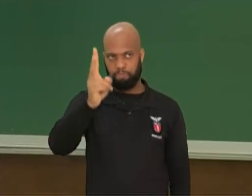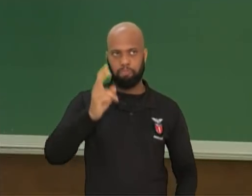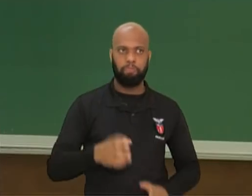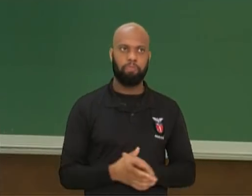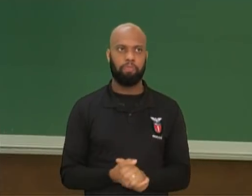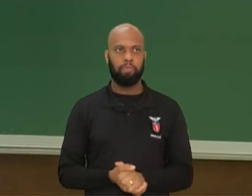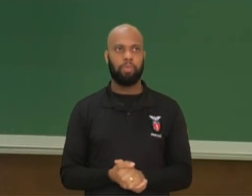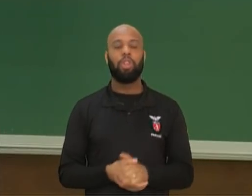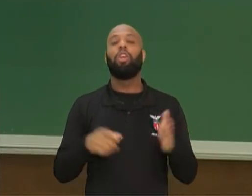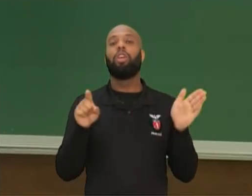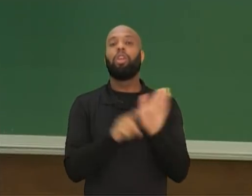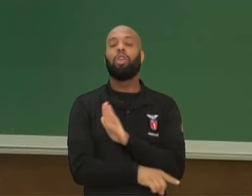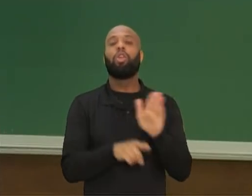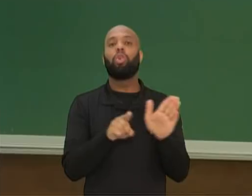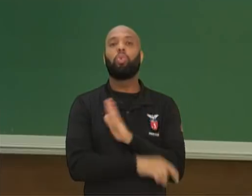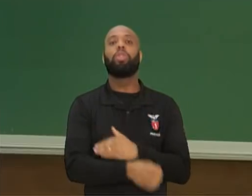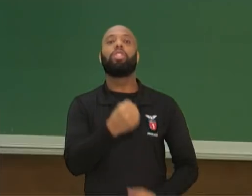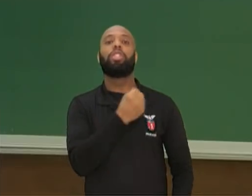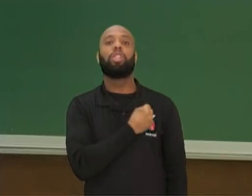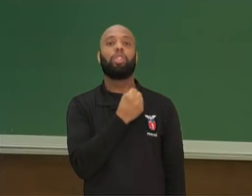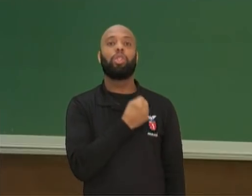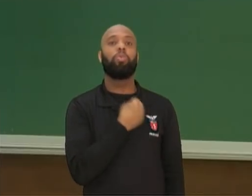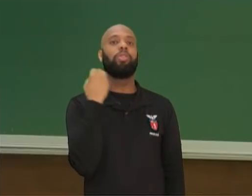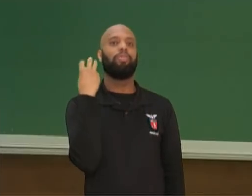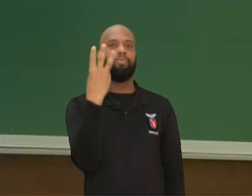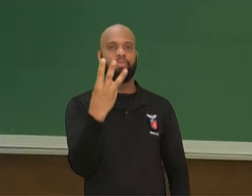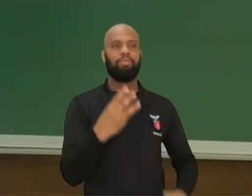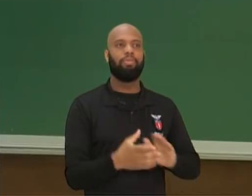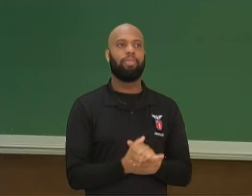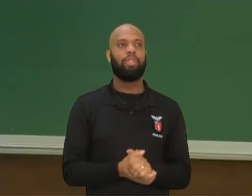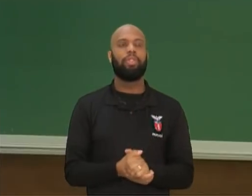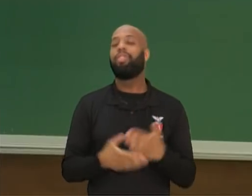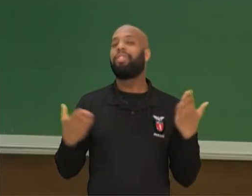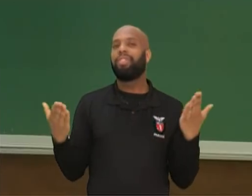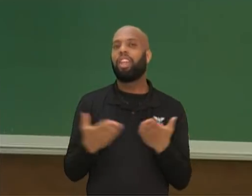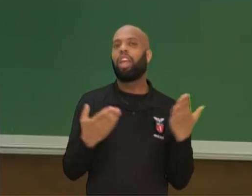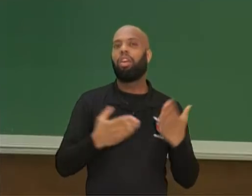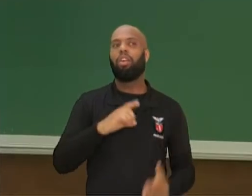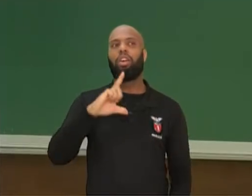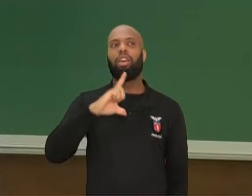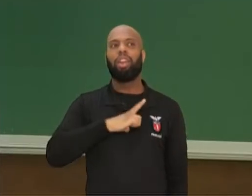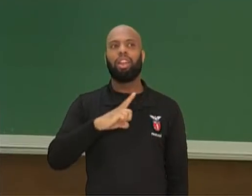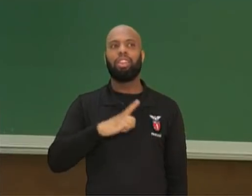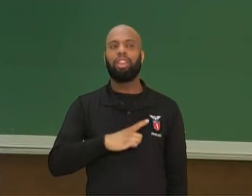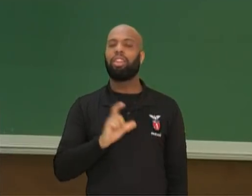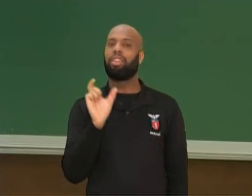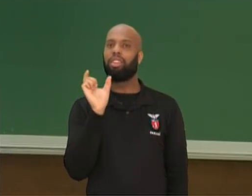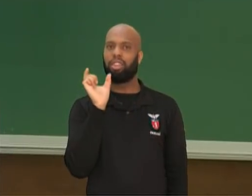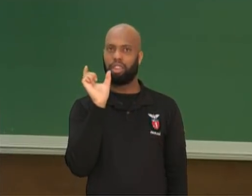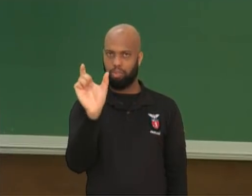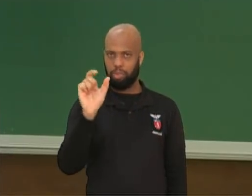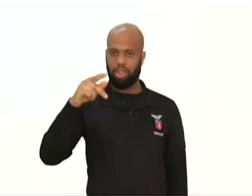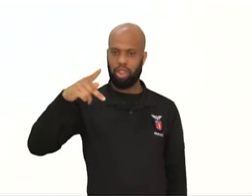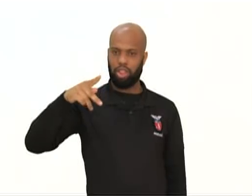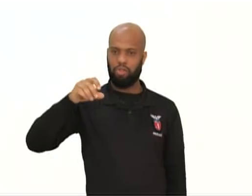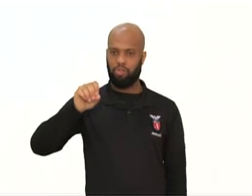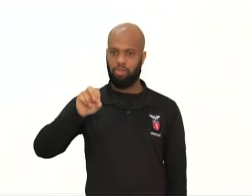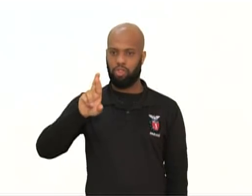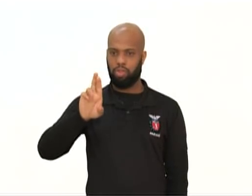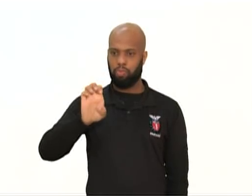frente. Questão de número 3. A questão de número 3, nós temos ali